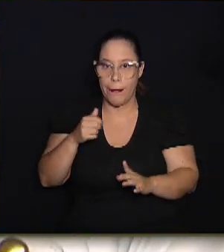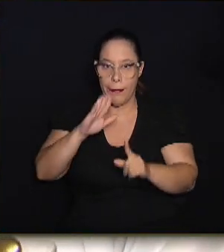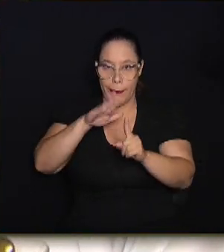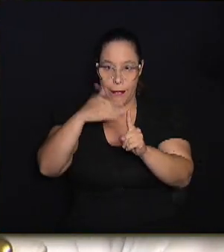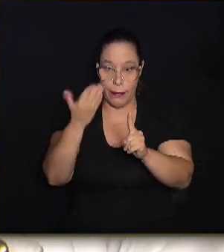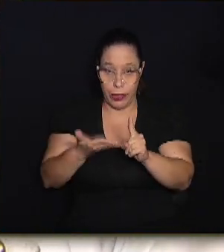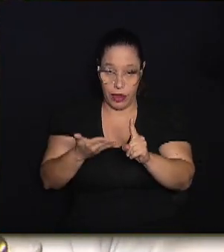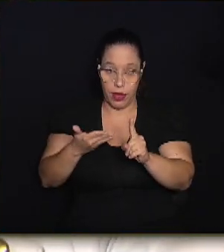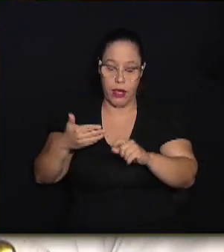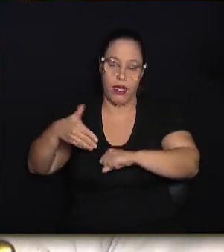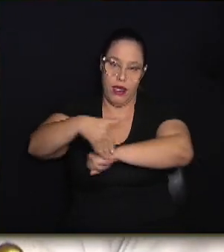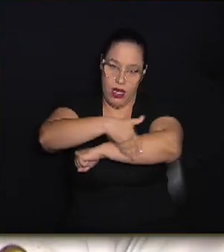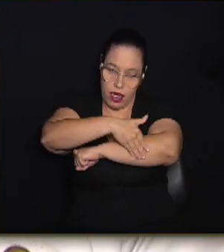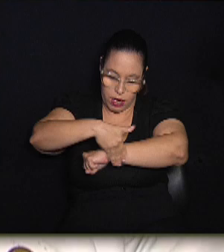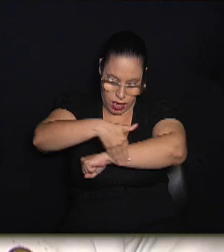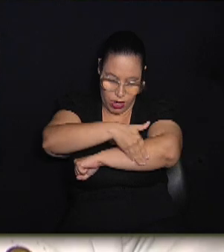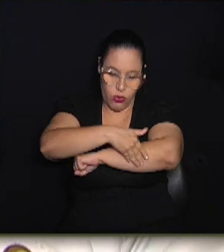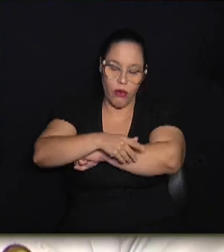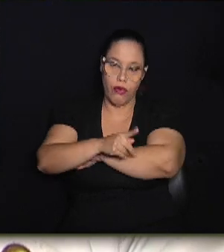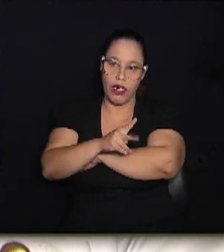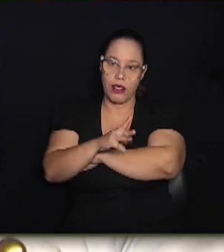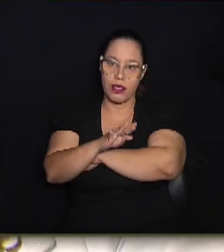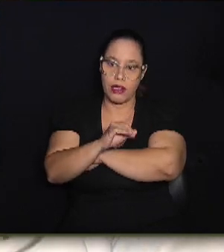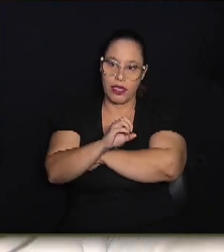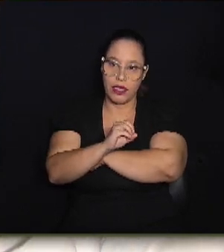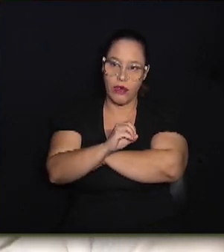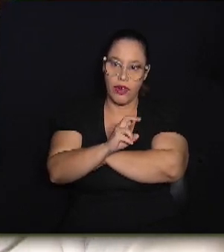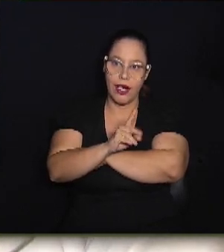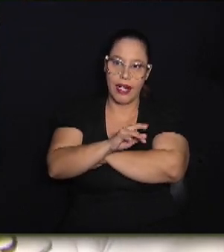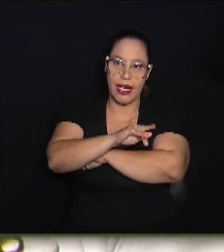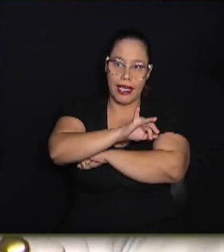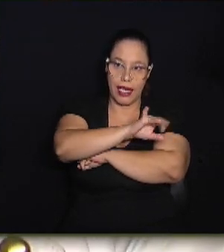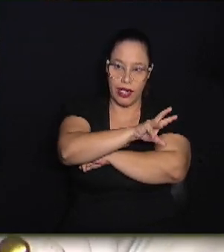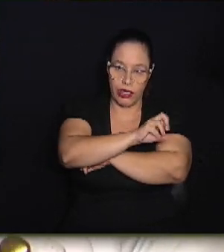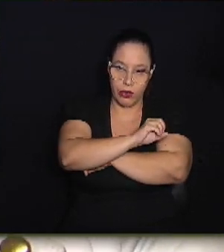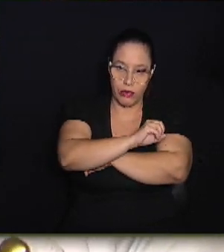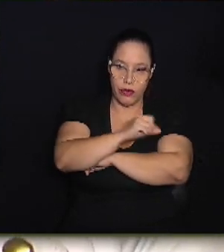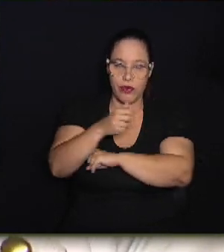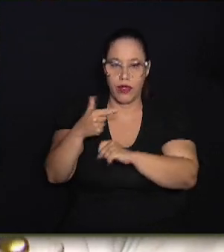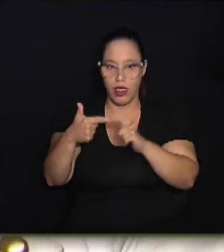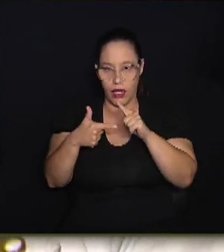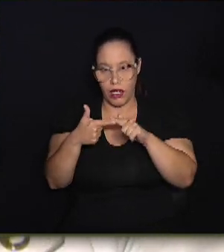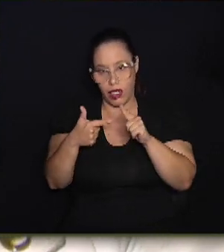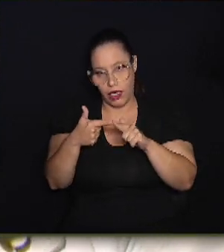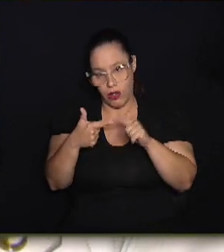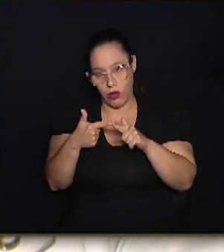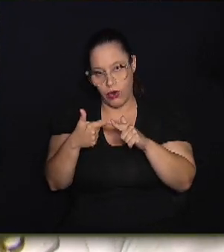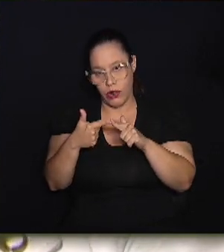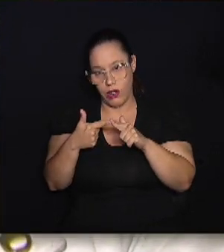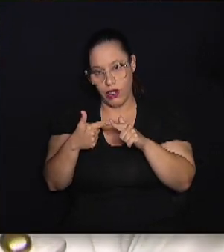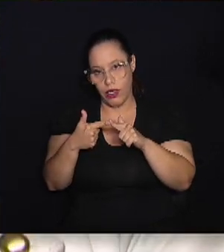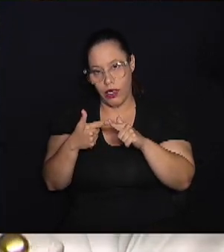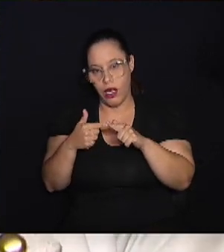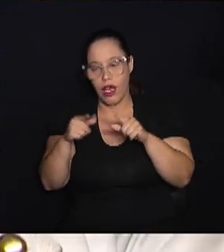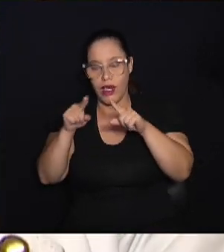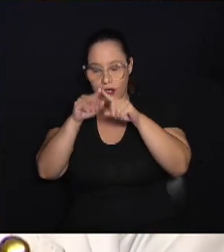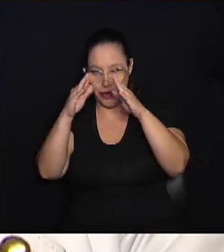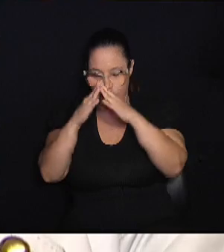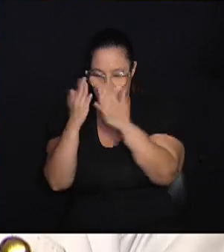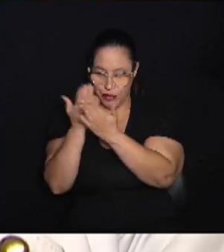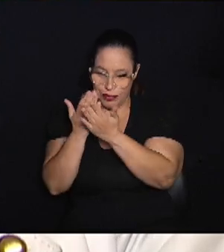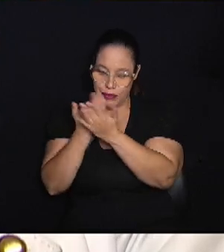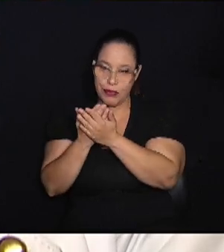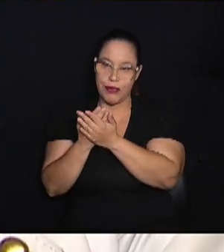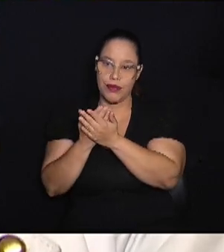Francisco Glicério, que é uma das mais importantes aqui da nossa cidade, e a segunda homenagem foi justamente à nossa escola, que ele é o